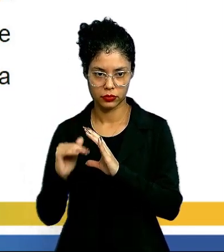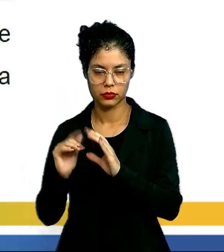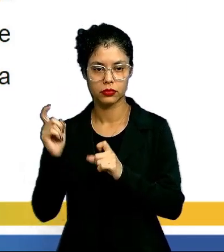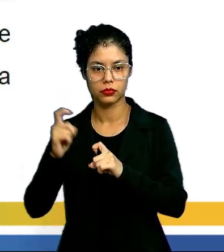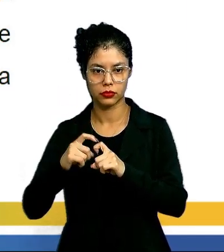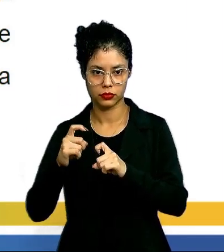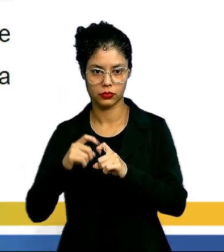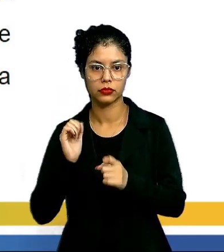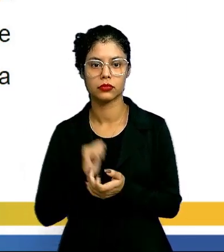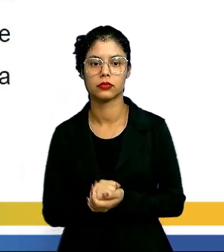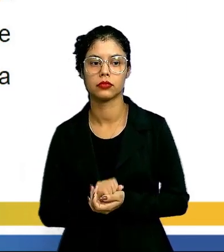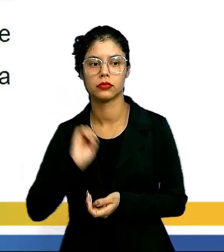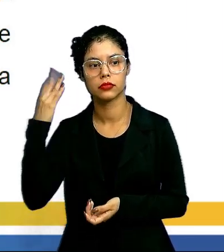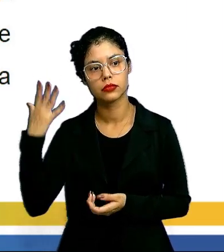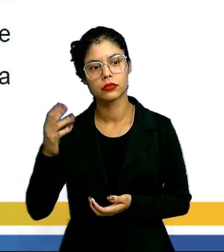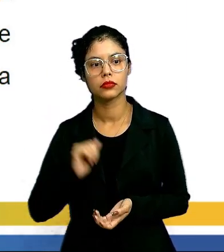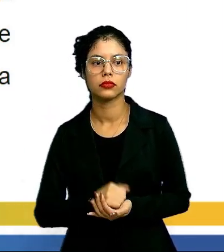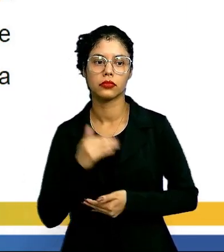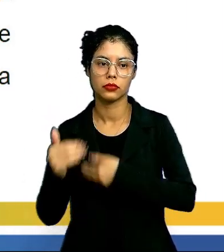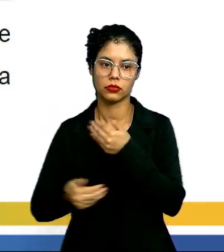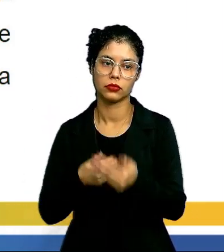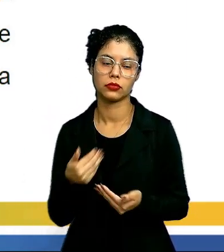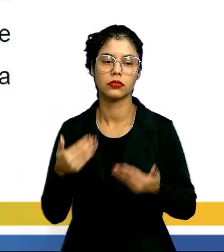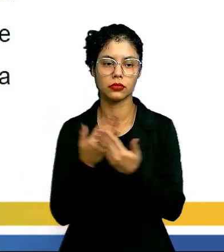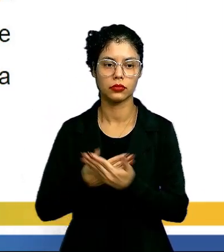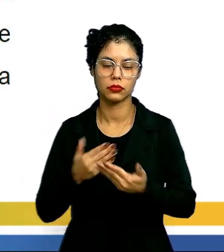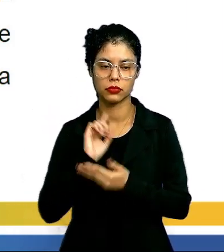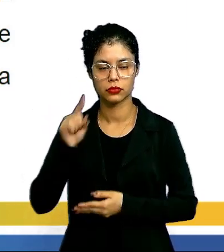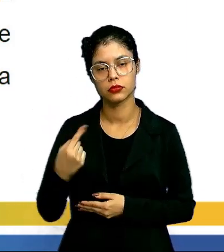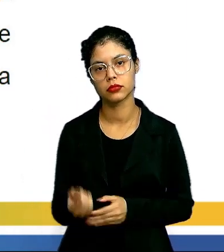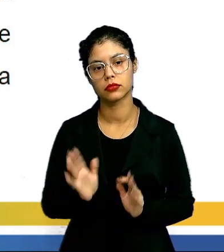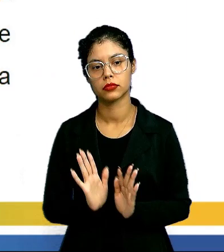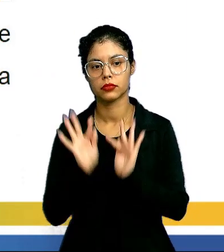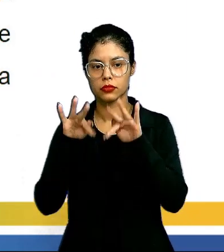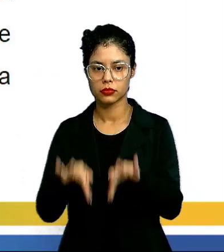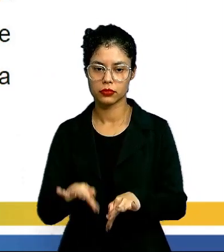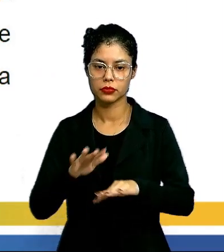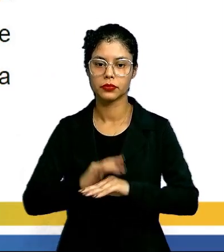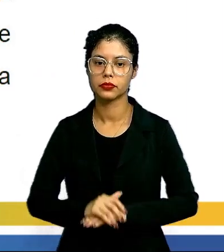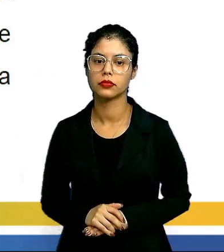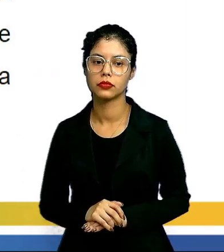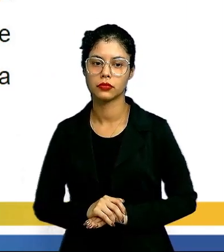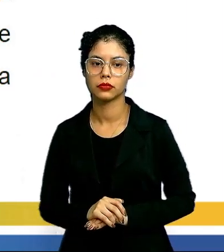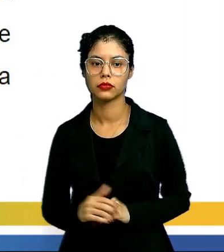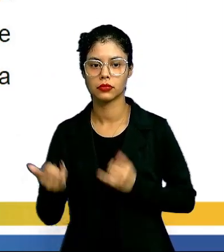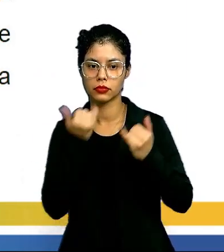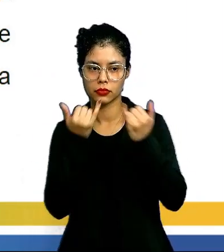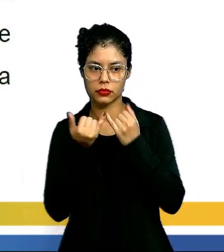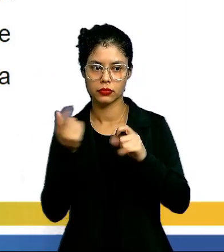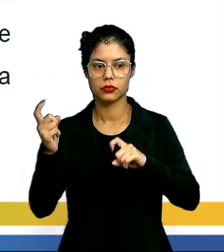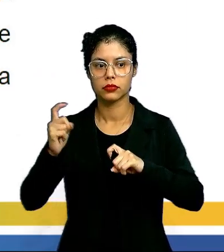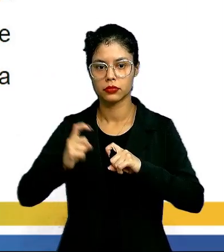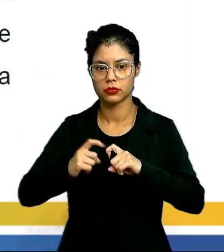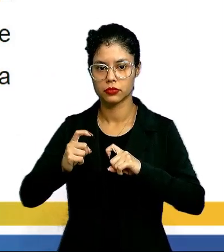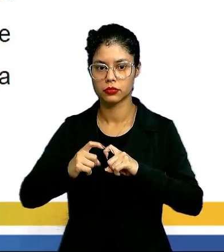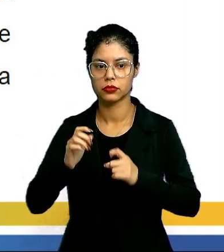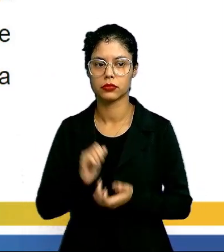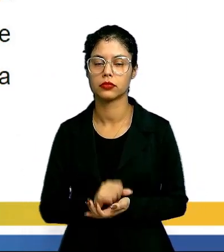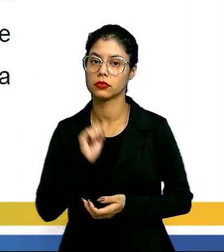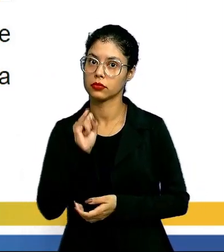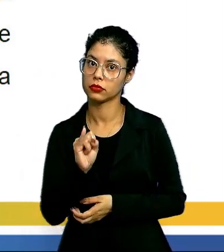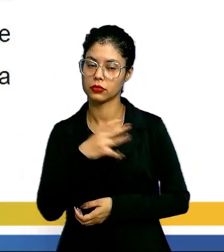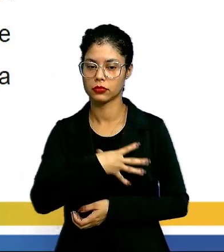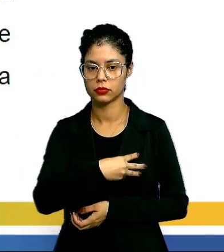Informe a seu médico a ocorrência de gravidez durante o tratamento ou após o seu término. Informe